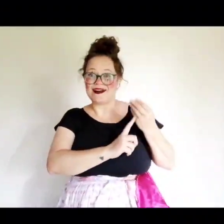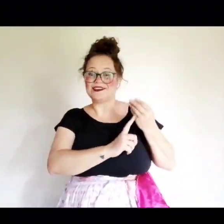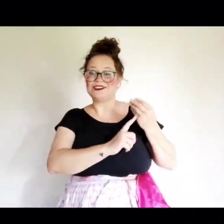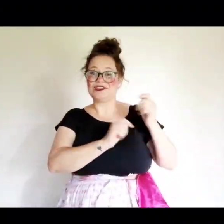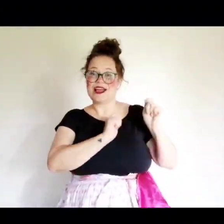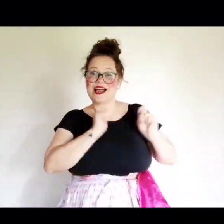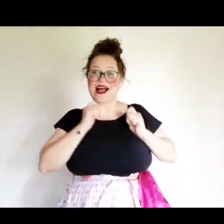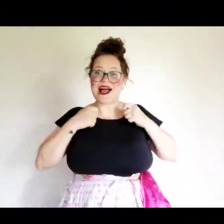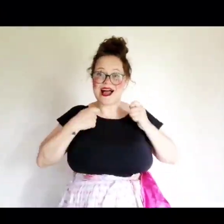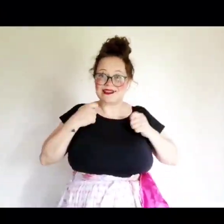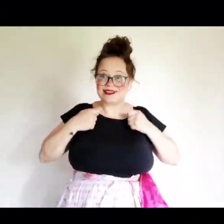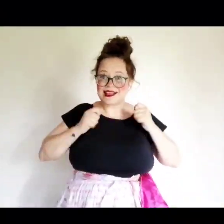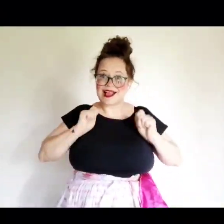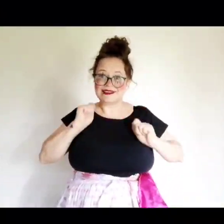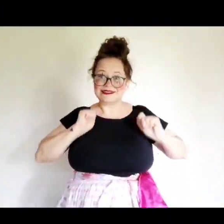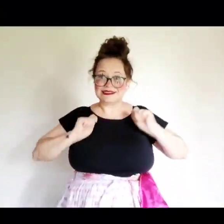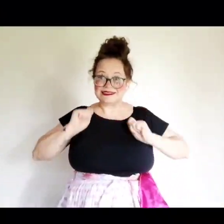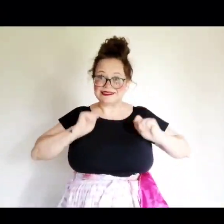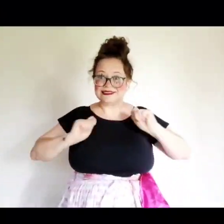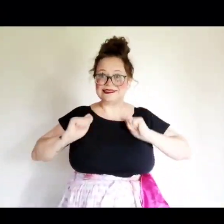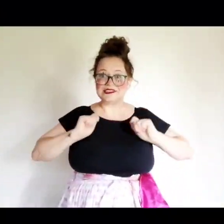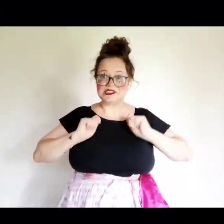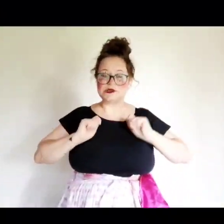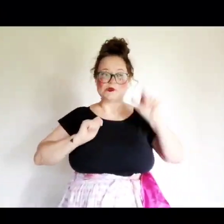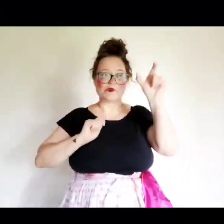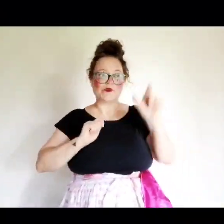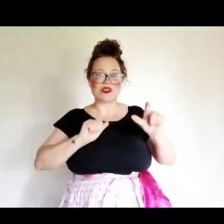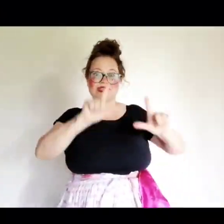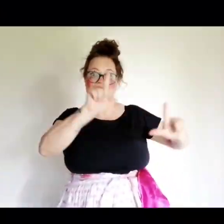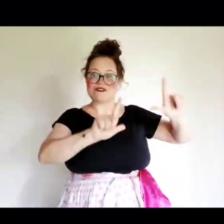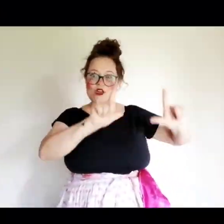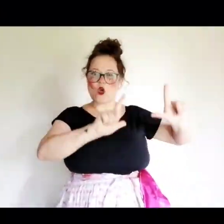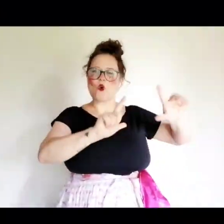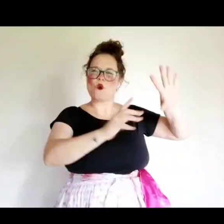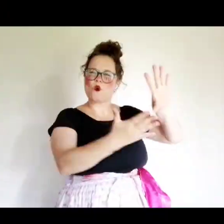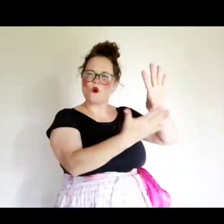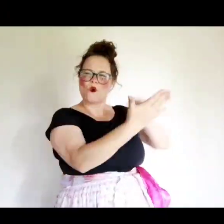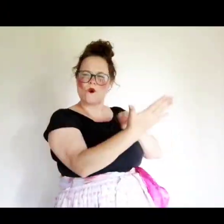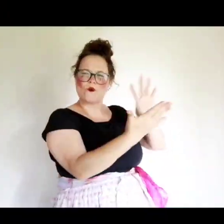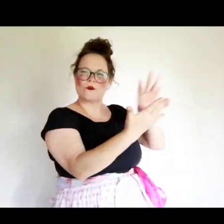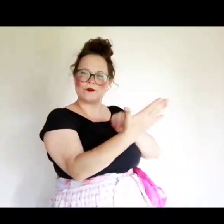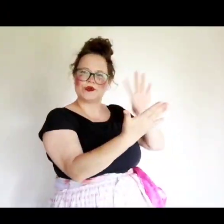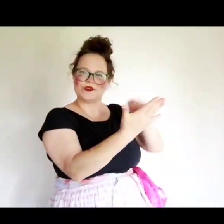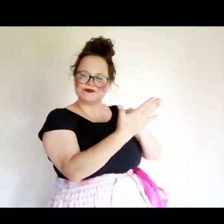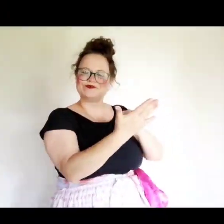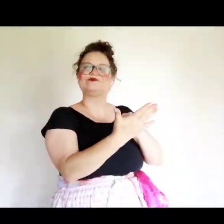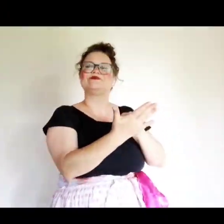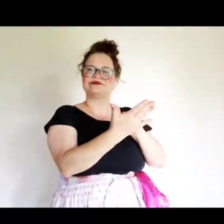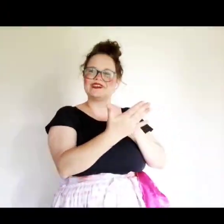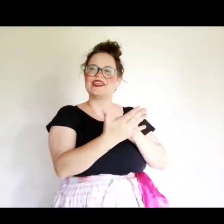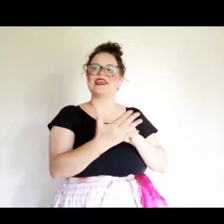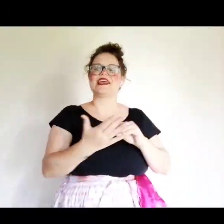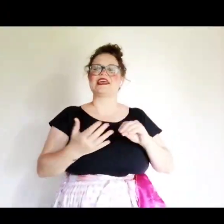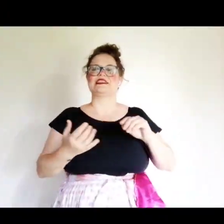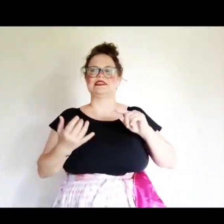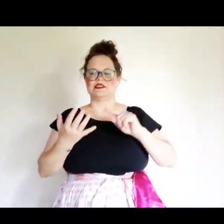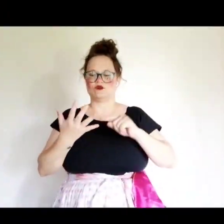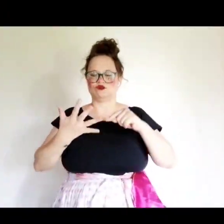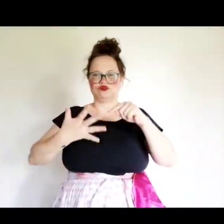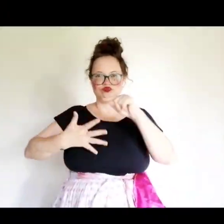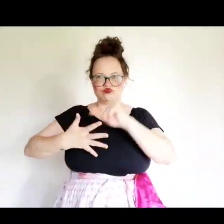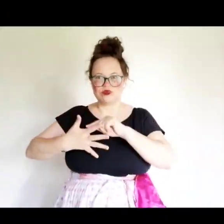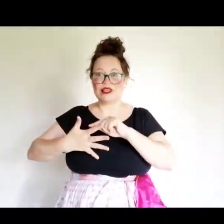Emília, interpretaram a ela na TV. Aí eu desenhei a Dirce Migliarcio, foi uma das